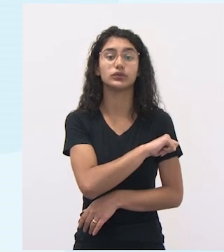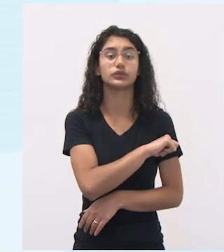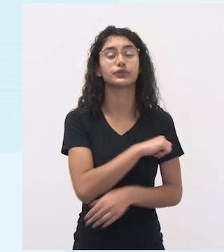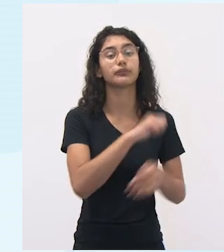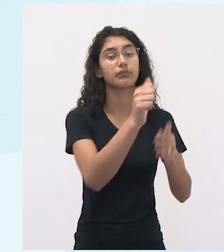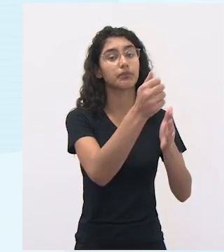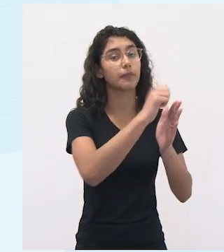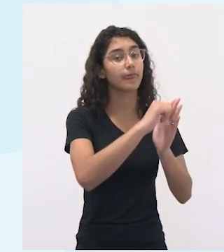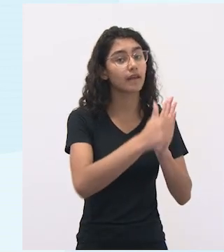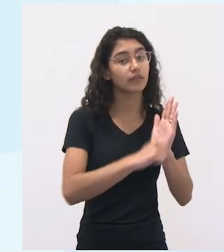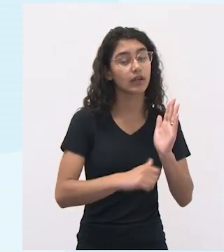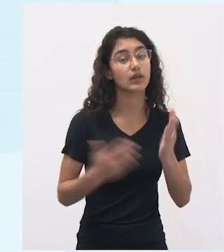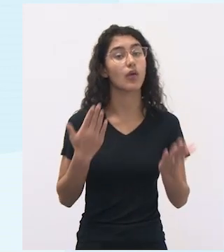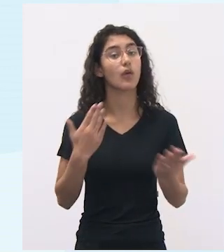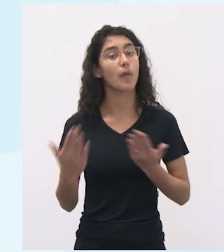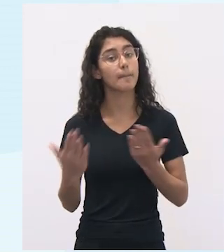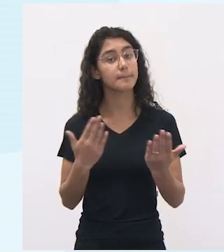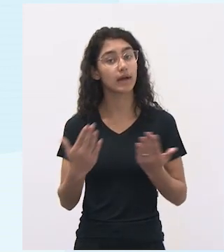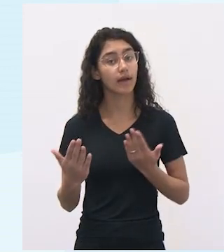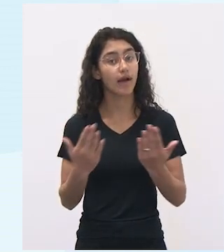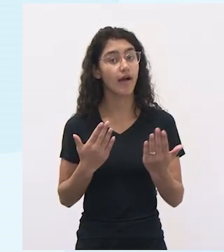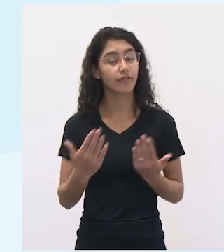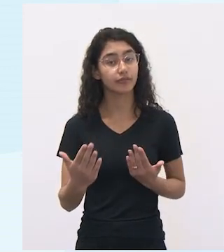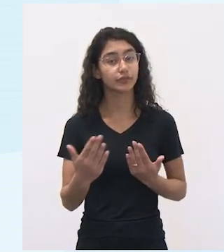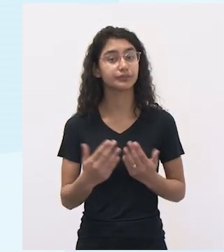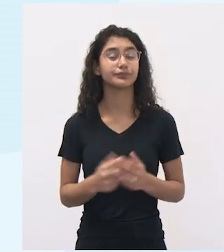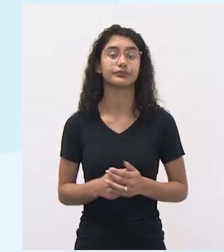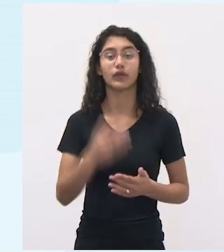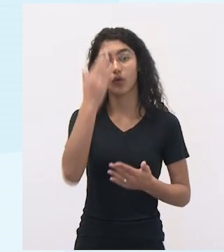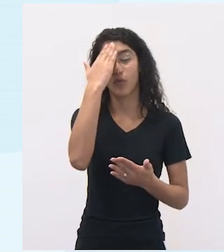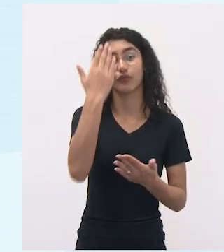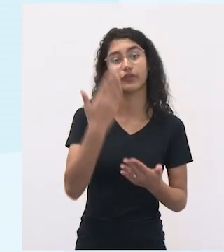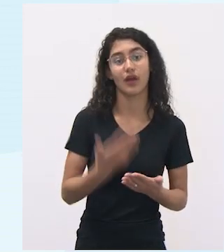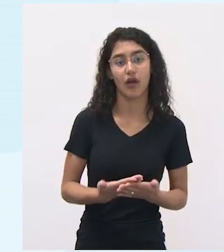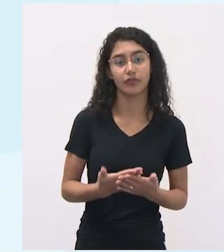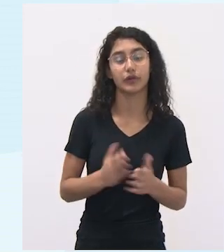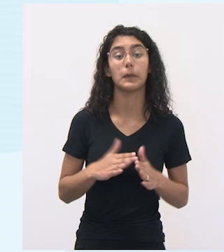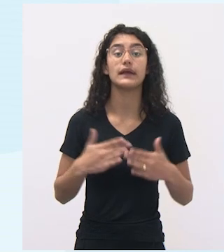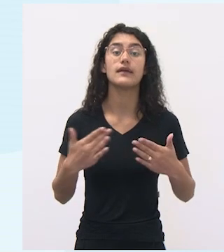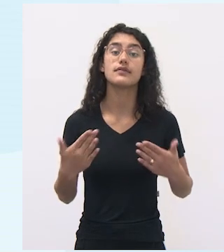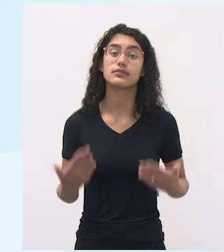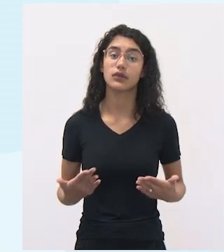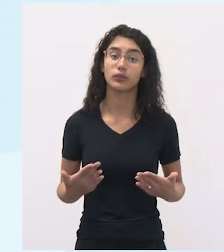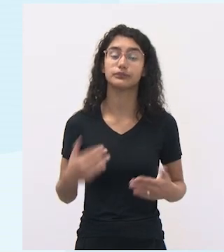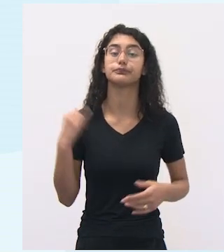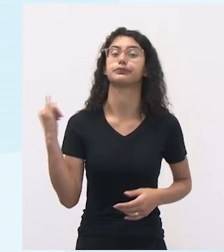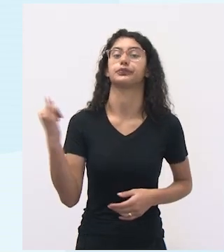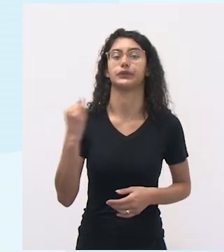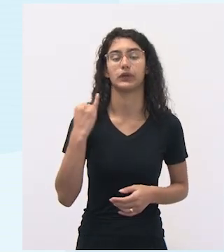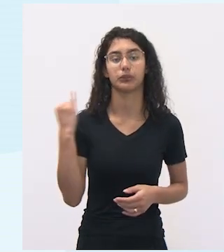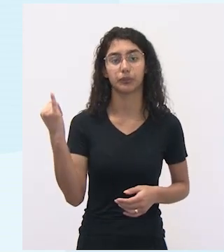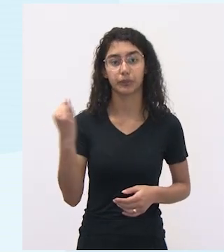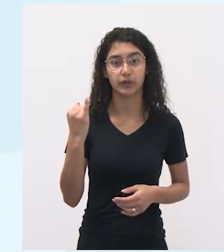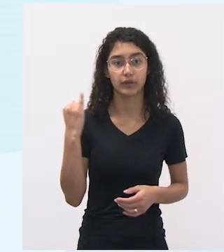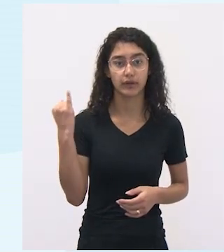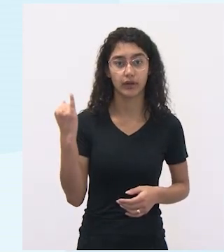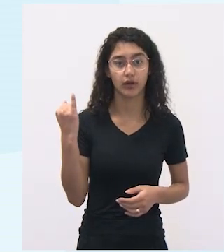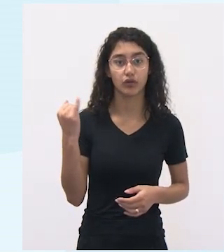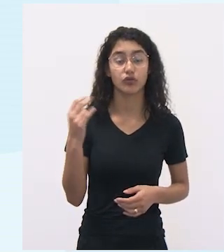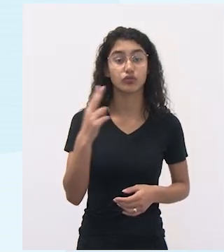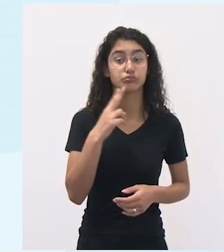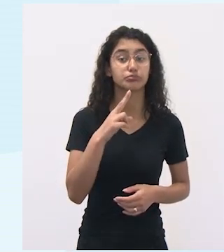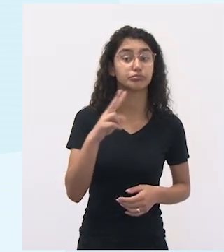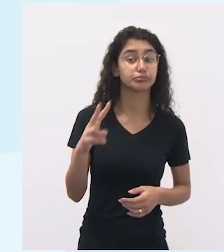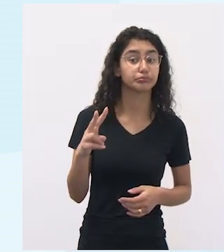avaliações comparáveis, mensuráveis e confiáveis. Então, por isso, é muito importante olhar para o resultado